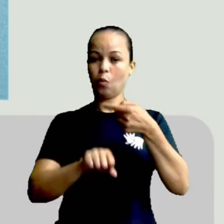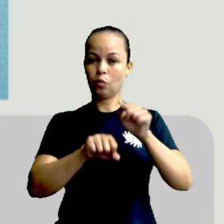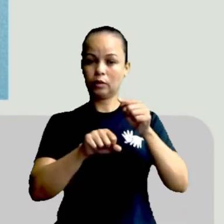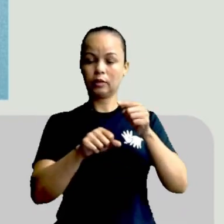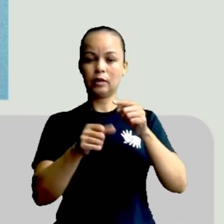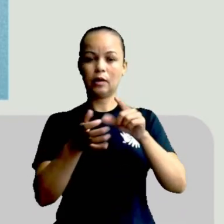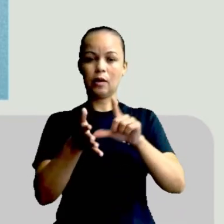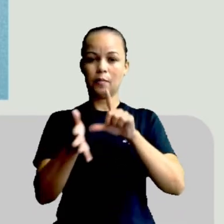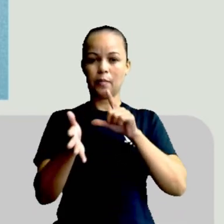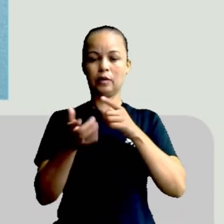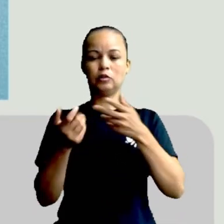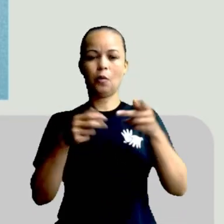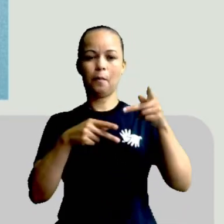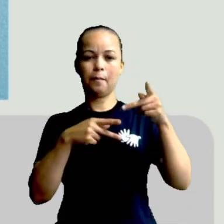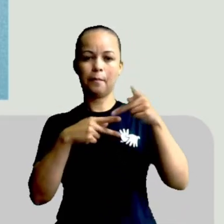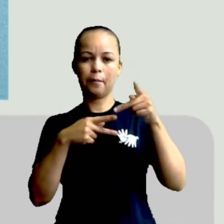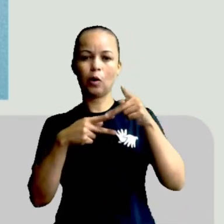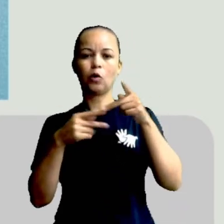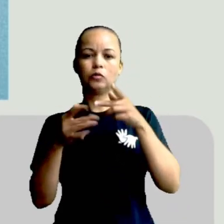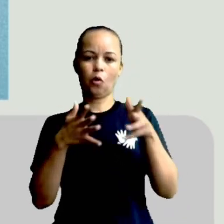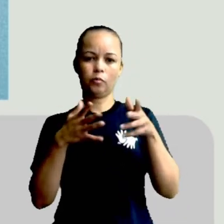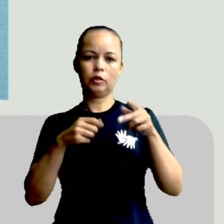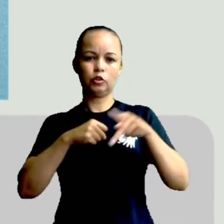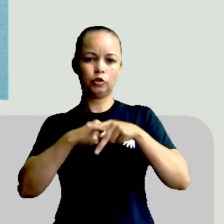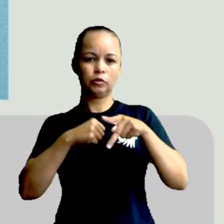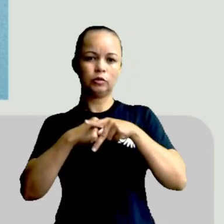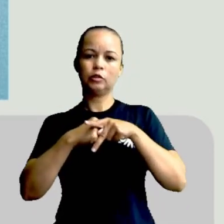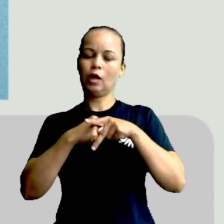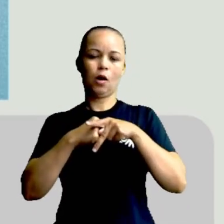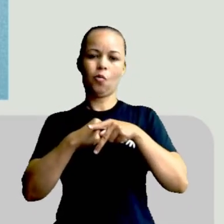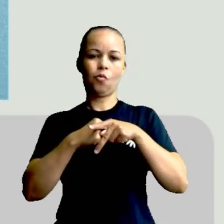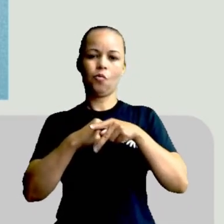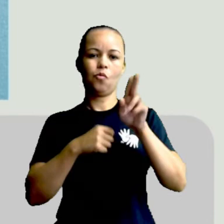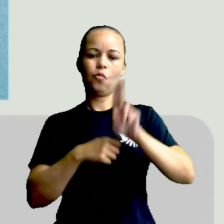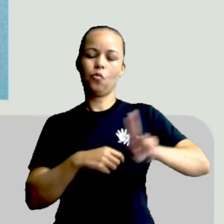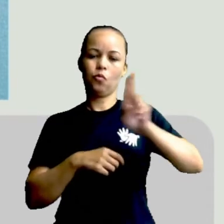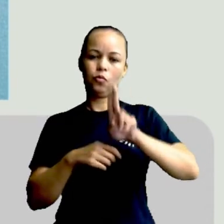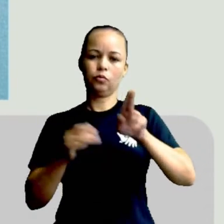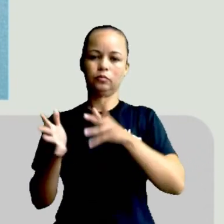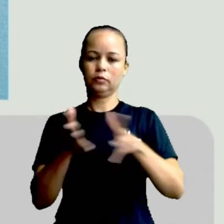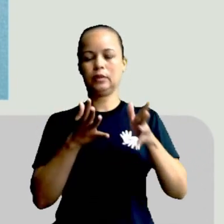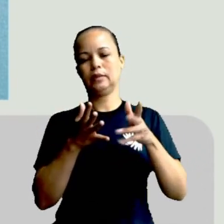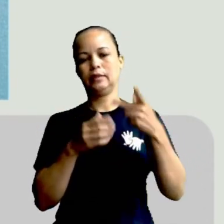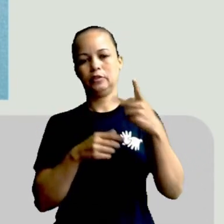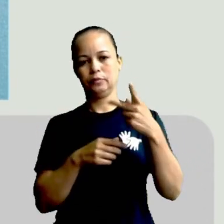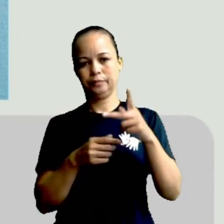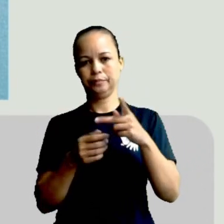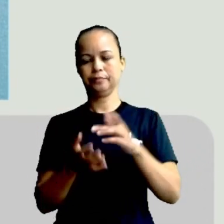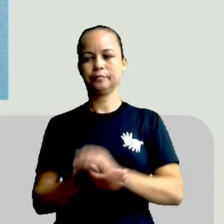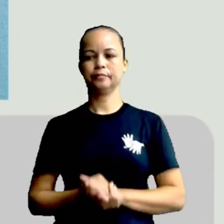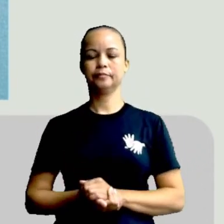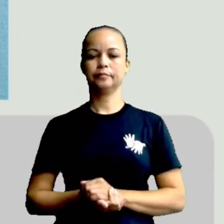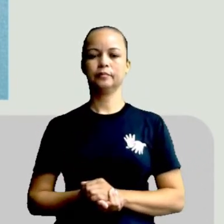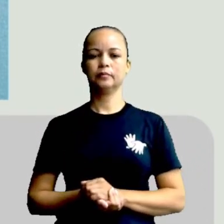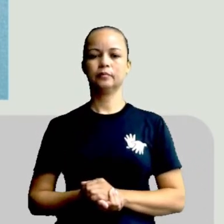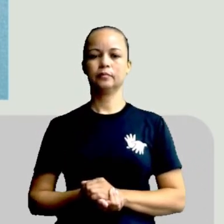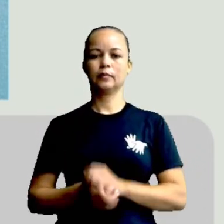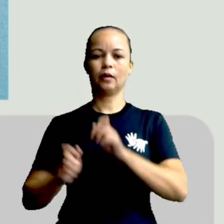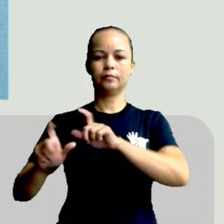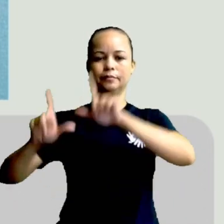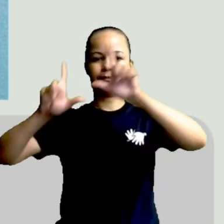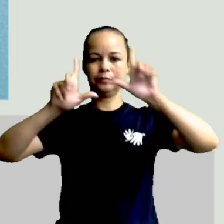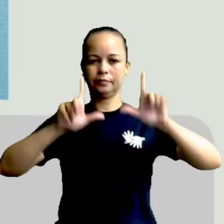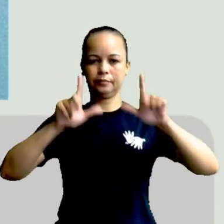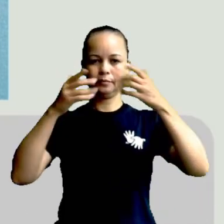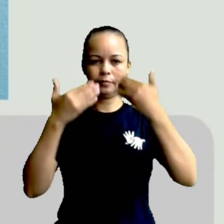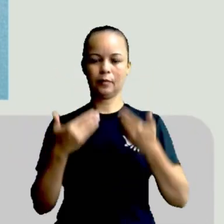antes da maior parte dos pronomes Então atende aí para esses casos em específicos fazendo aqui para